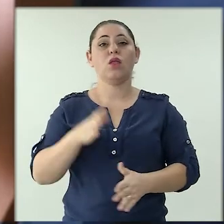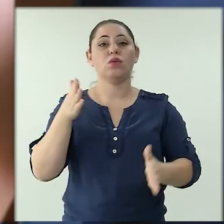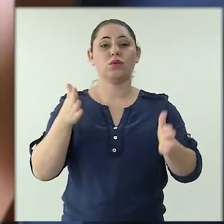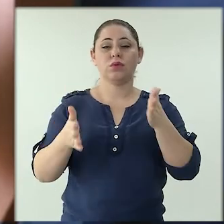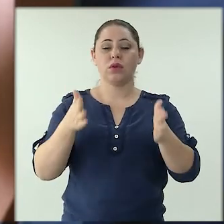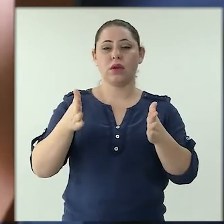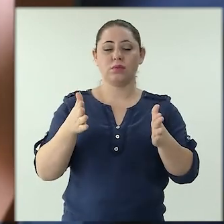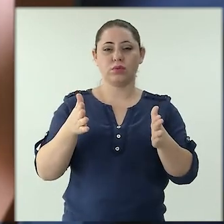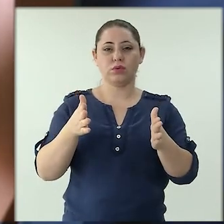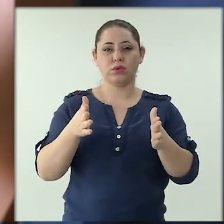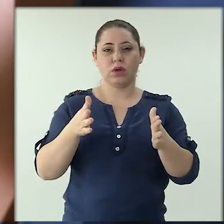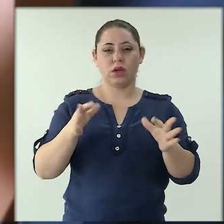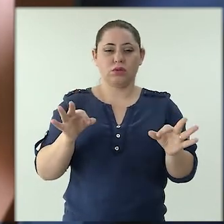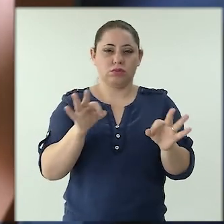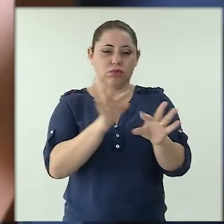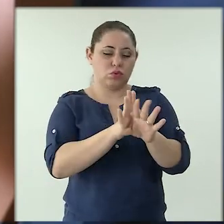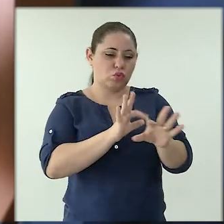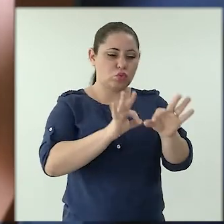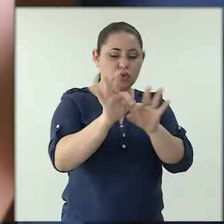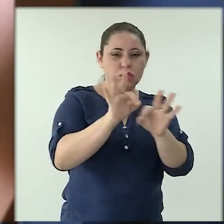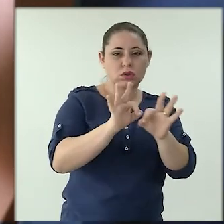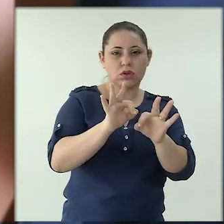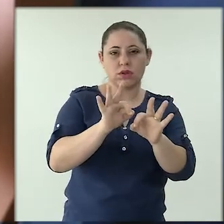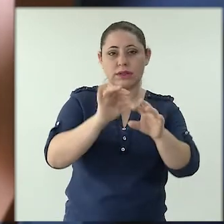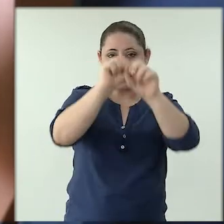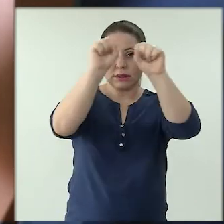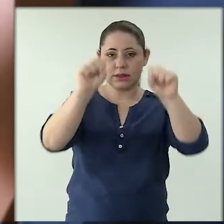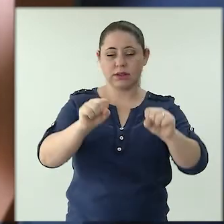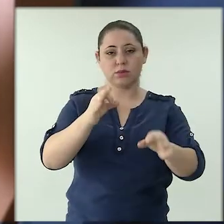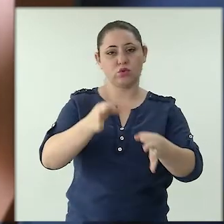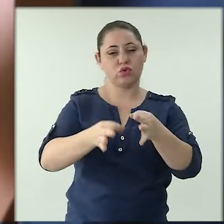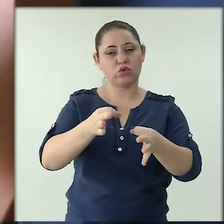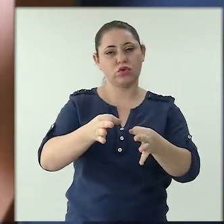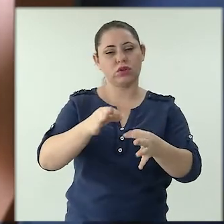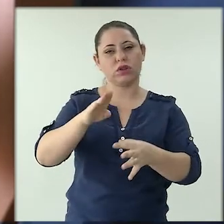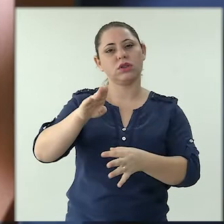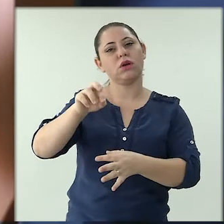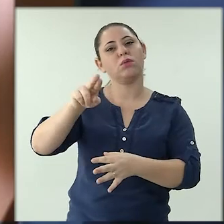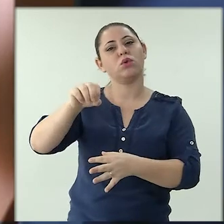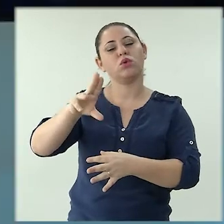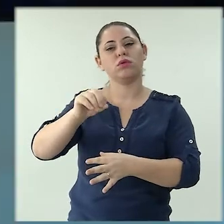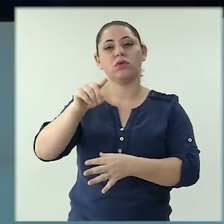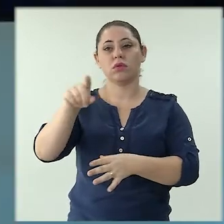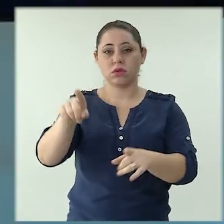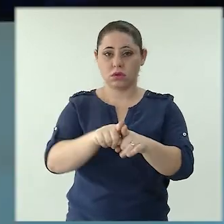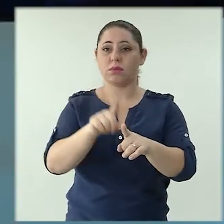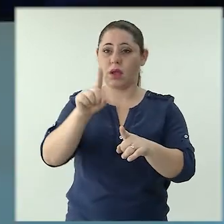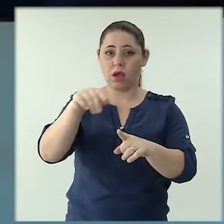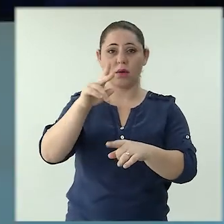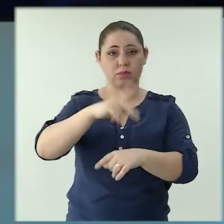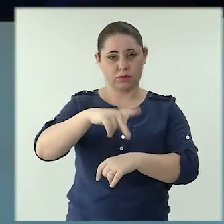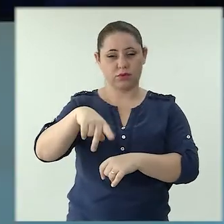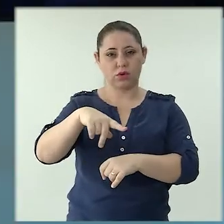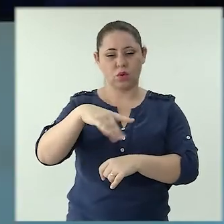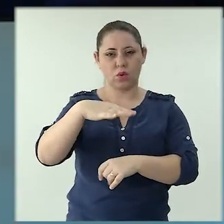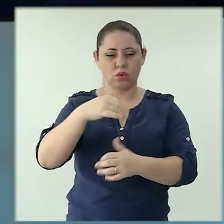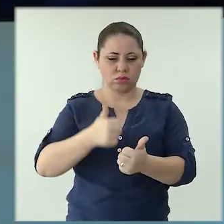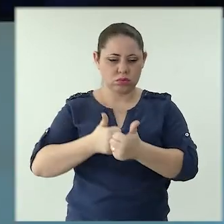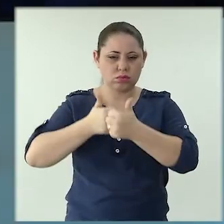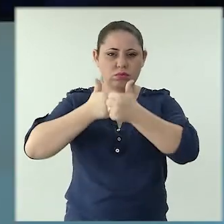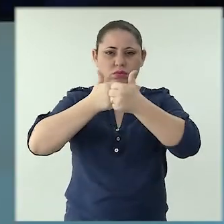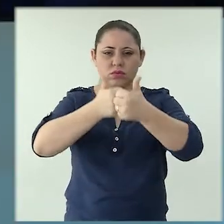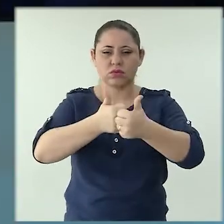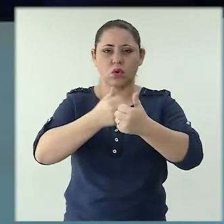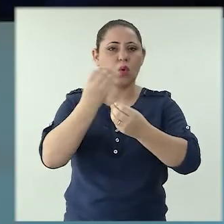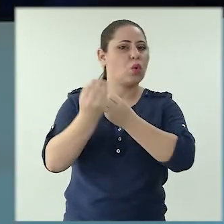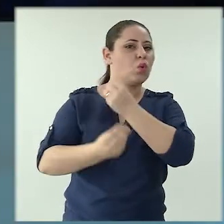da modernização, da desburocratização do sistema de justiça brasileiro, Bruno, você também é professor aí em Dourados, né? Você tem